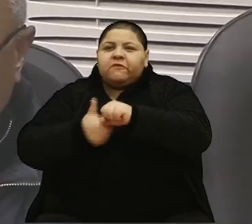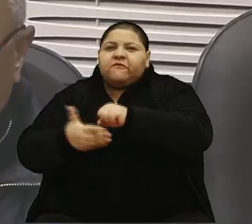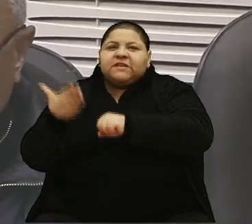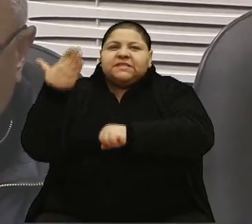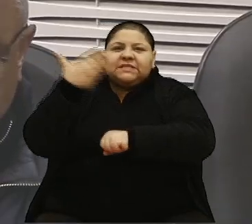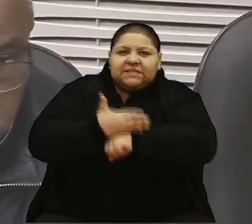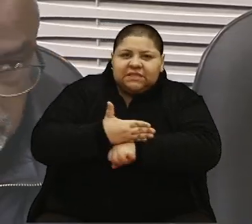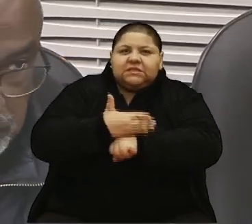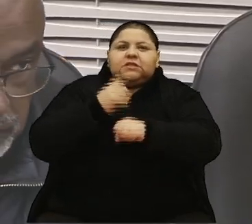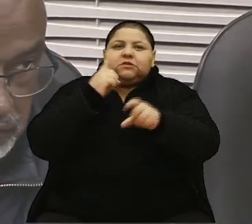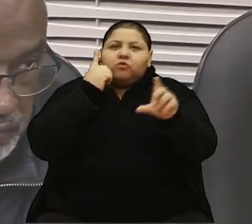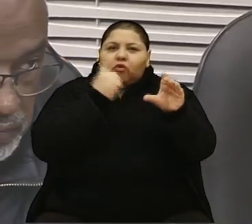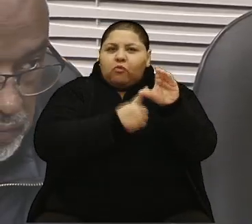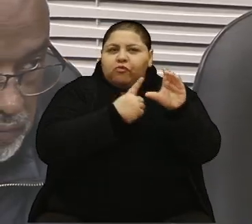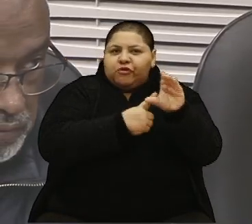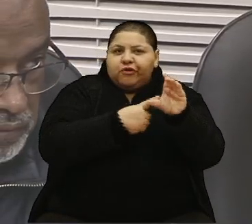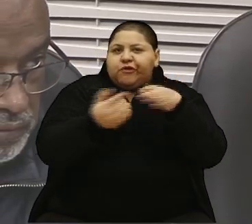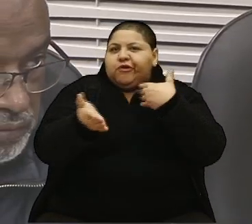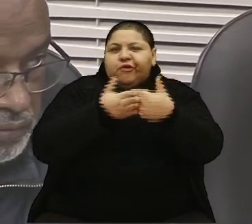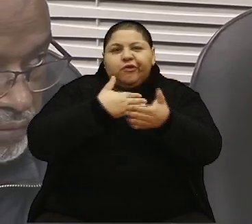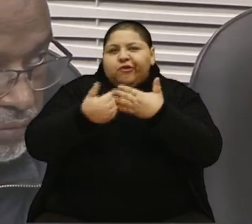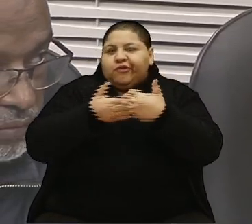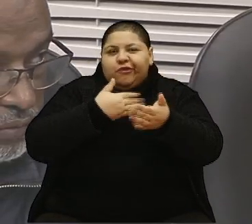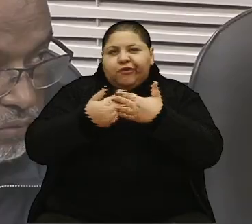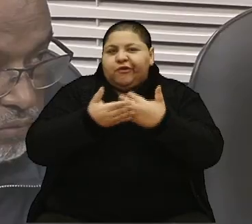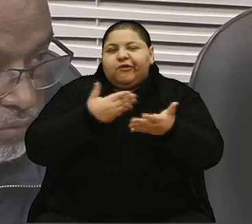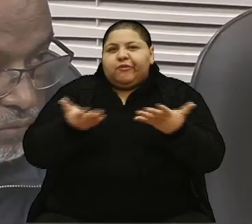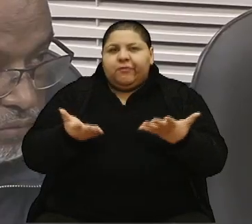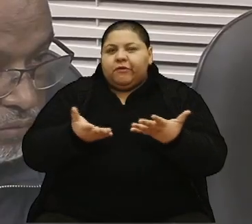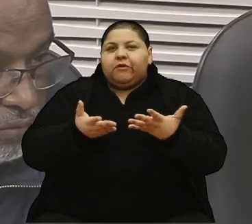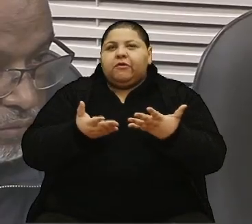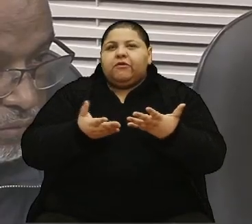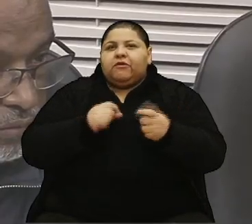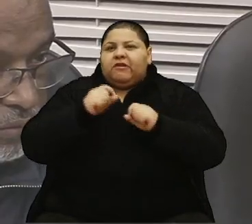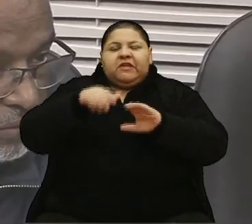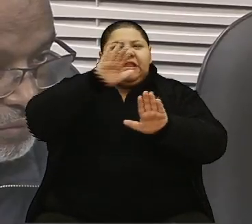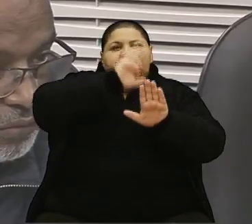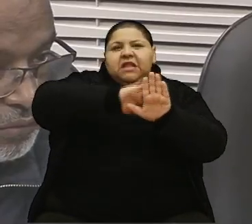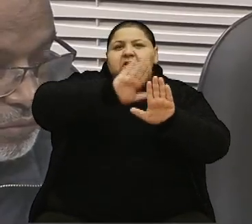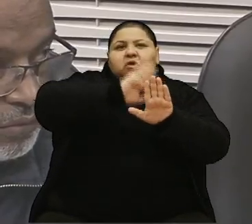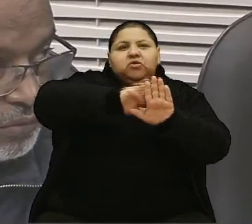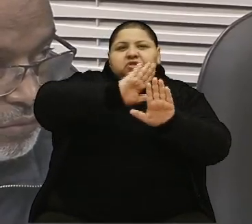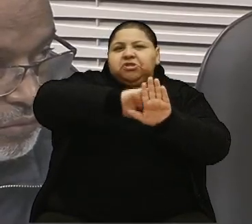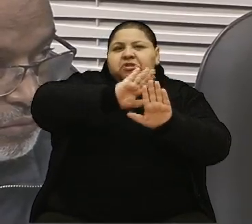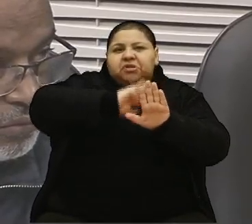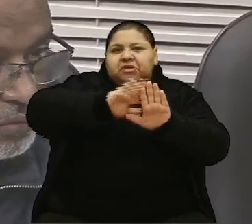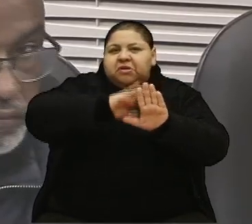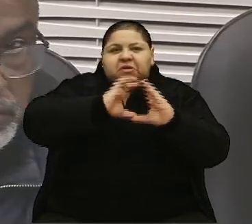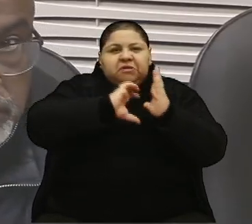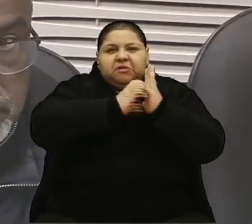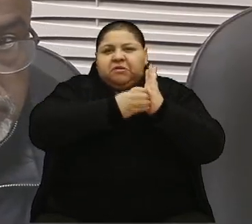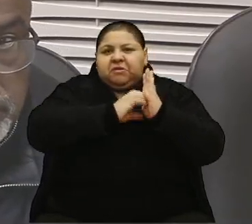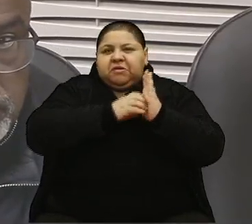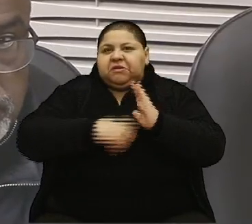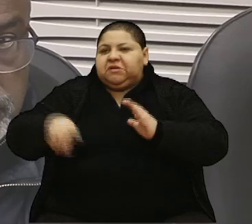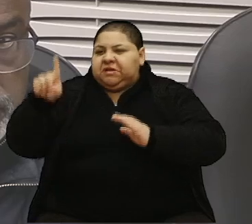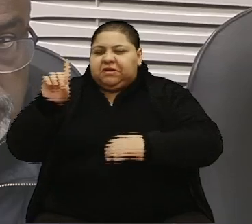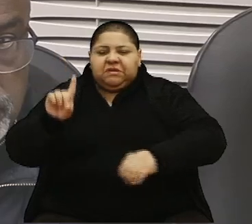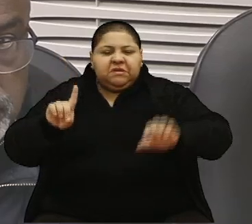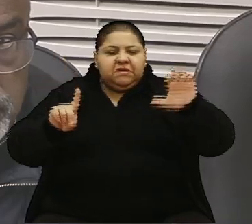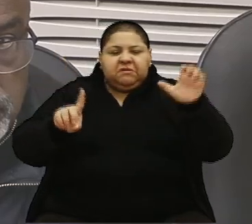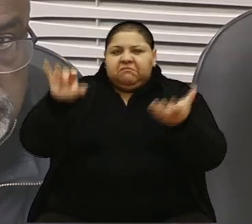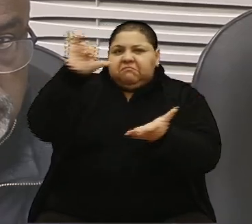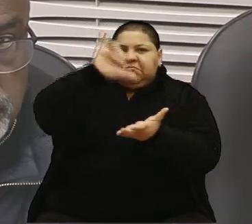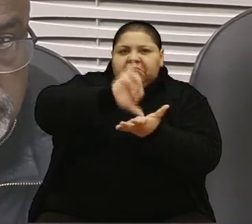enfim, indiferente dessa situação, independente de ideologias partidárias, se é direita, se é esquerda,